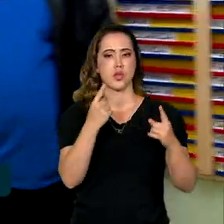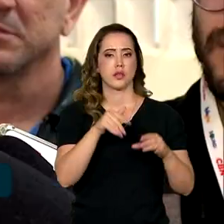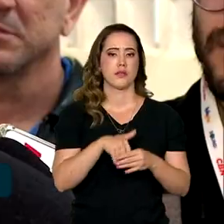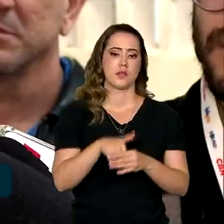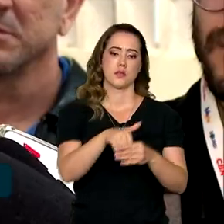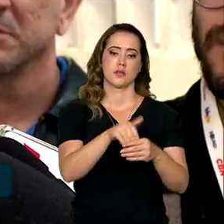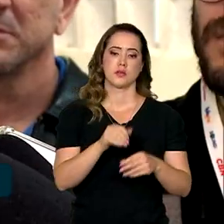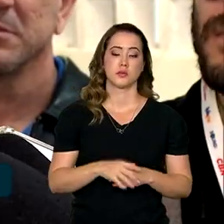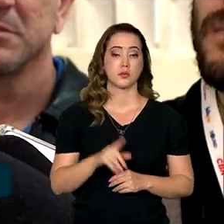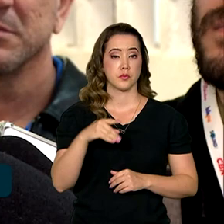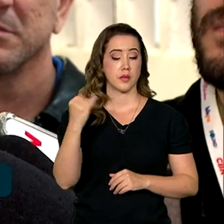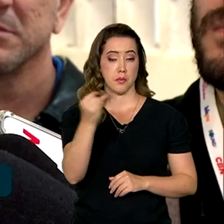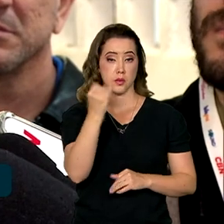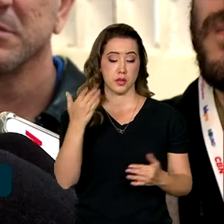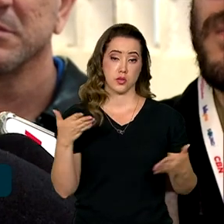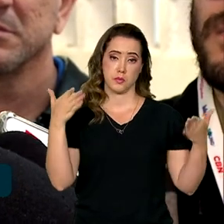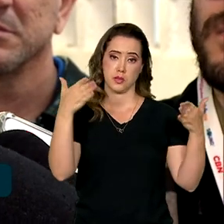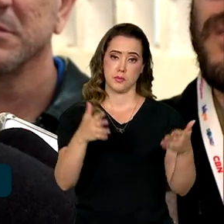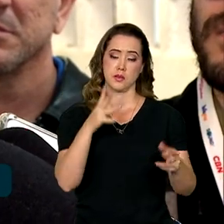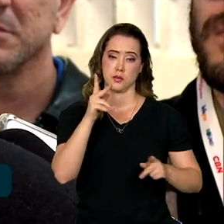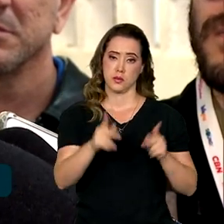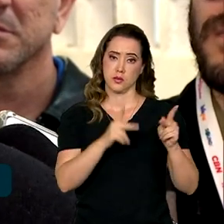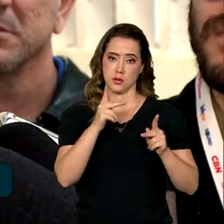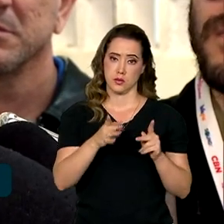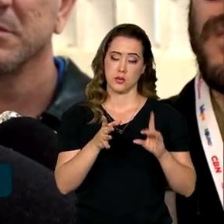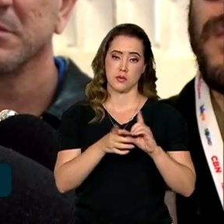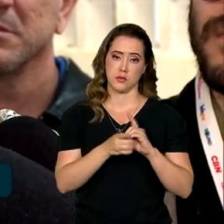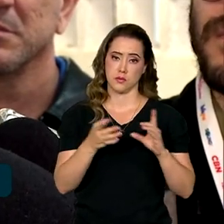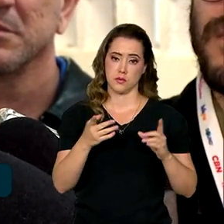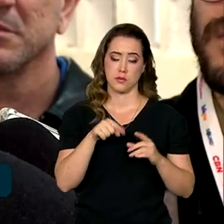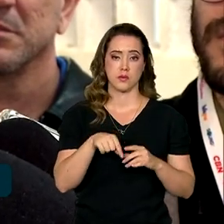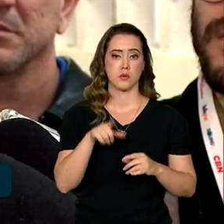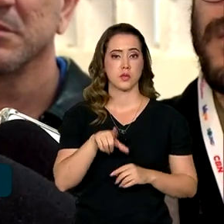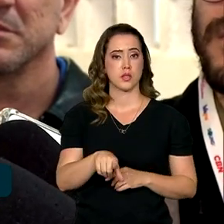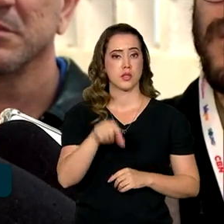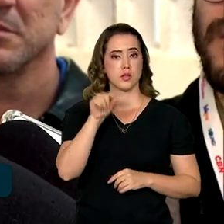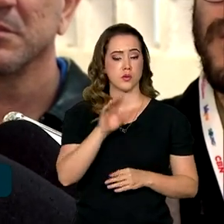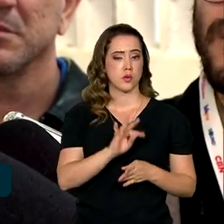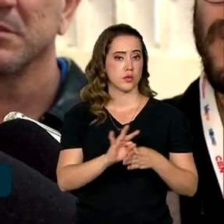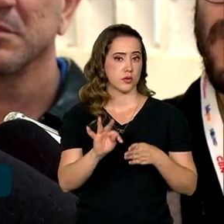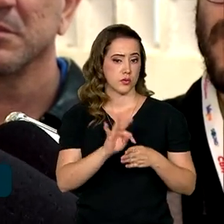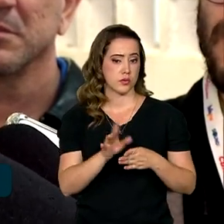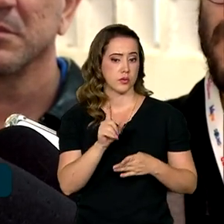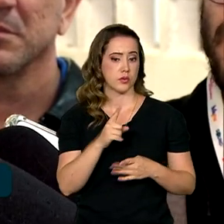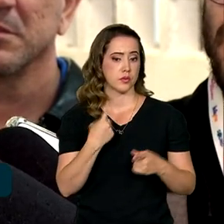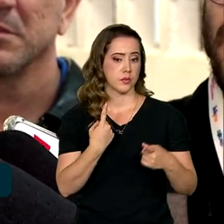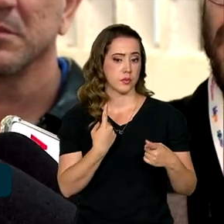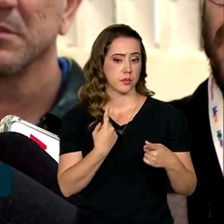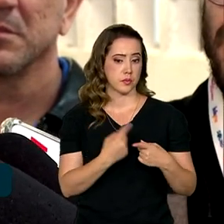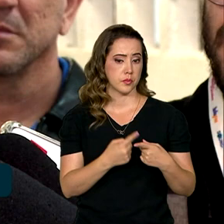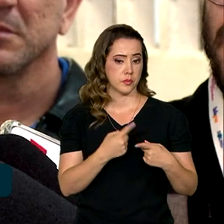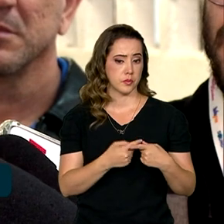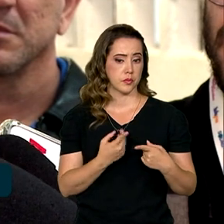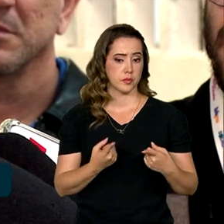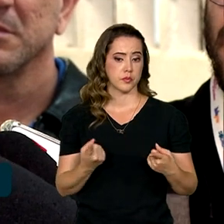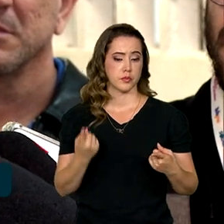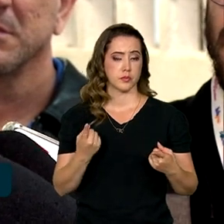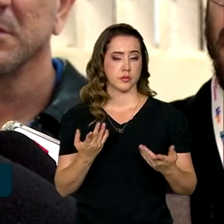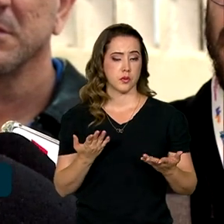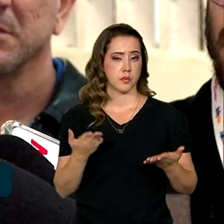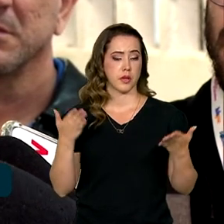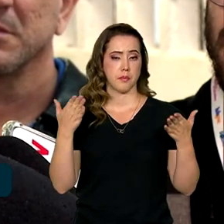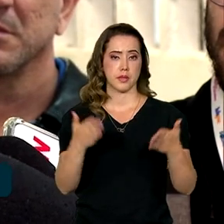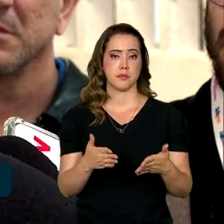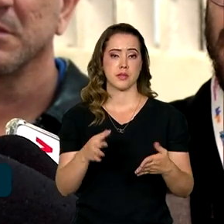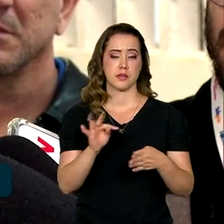voto. É importante a participação popular, democrática, na eleição dos conselheiros tutelares. Por quê? Porque a